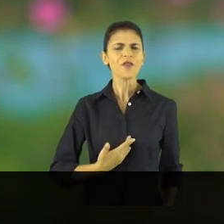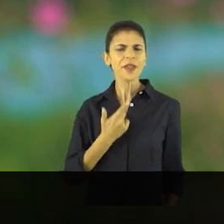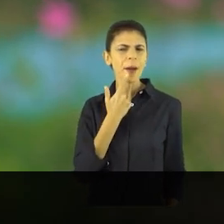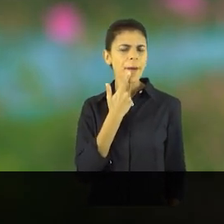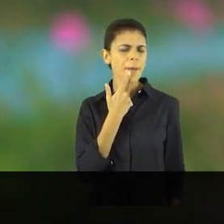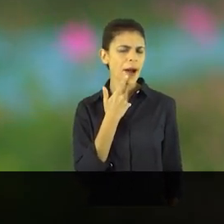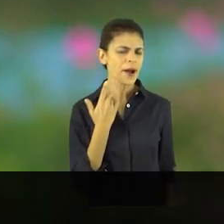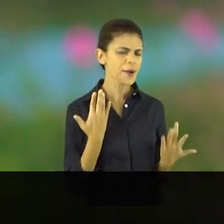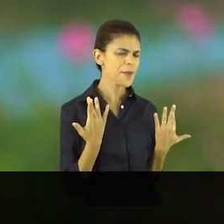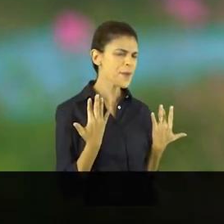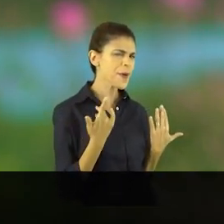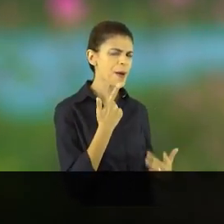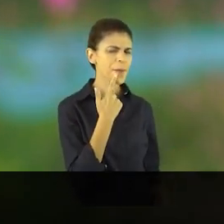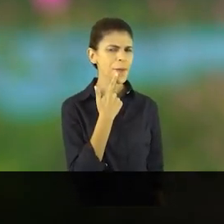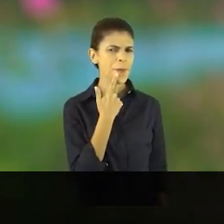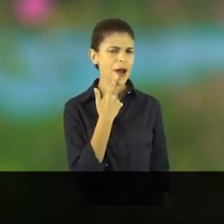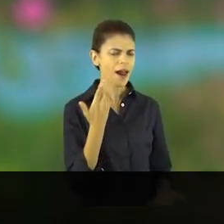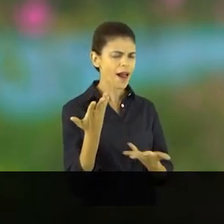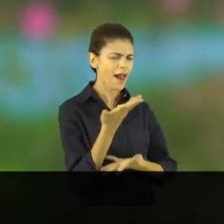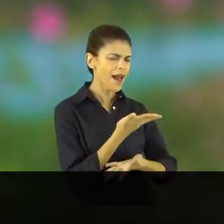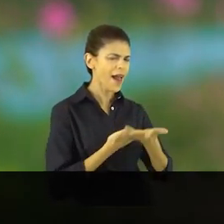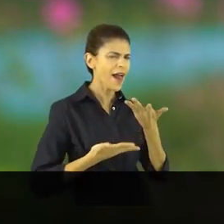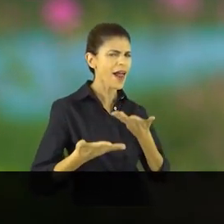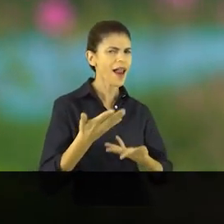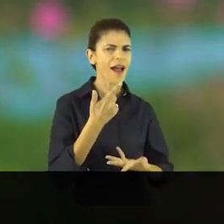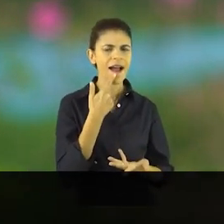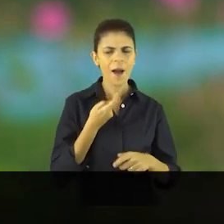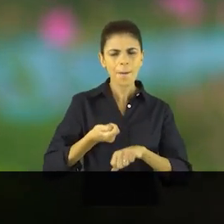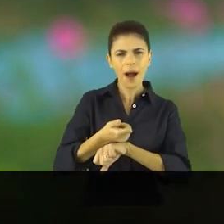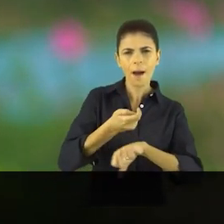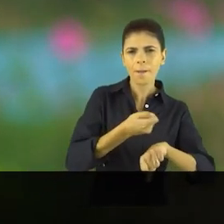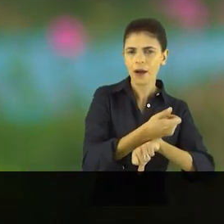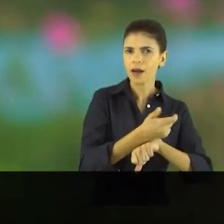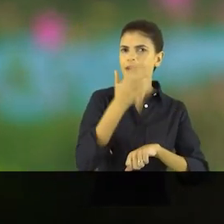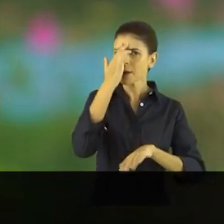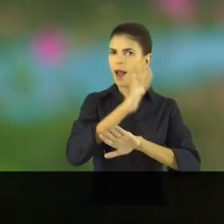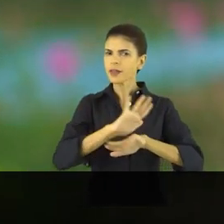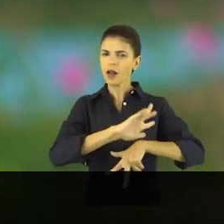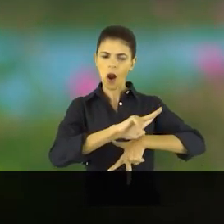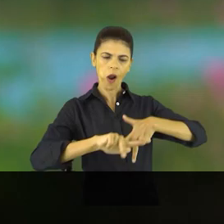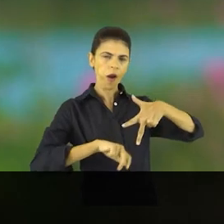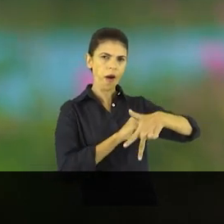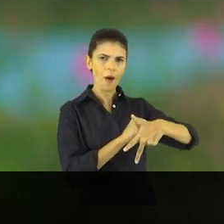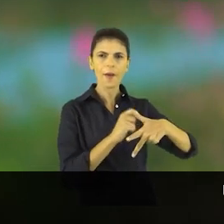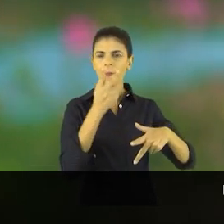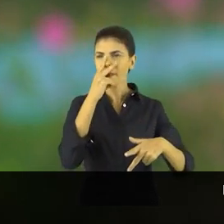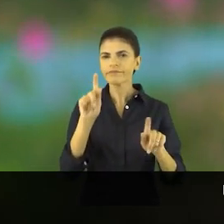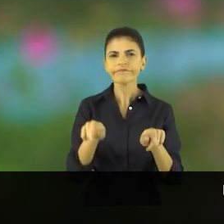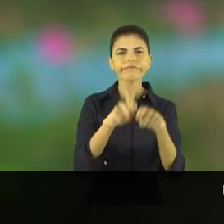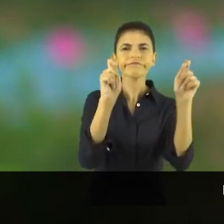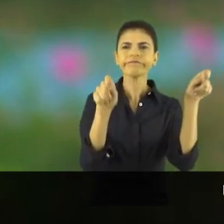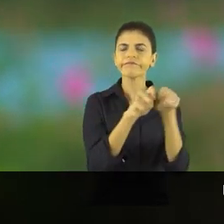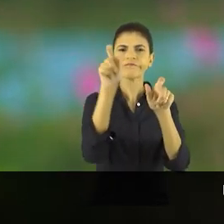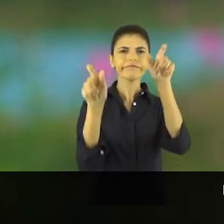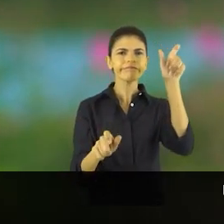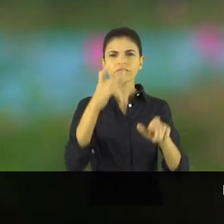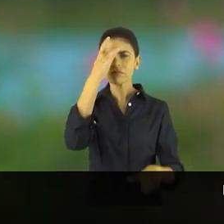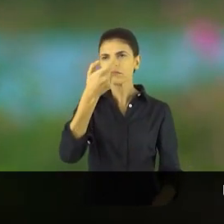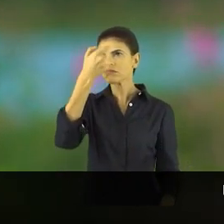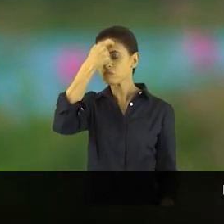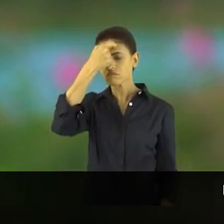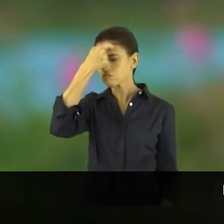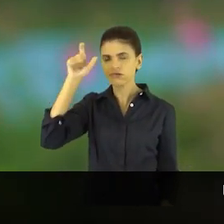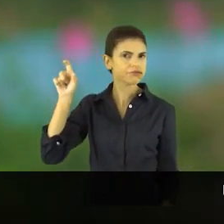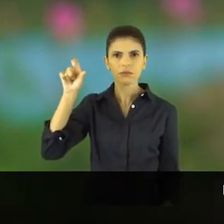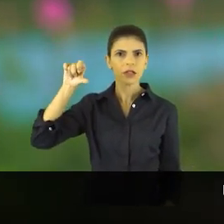que enganam você, a gente tem uma visão bem clara de como a corrupção vem destruindo uma cidade tão linda e